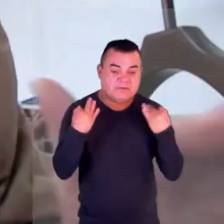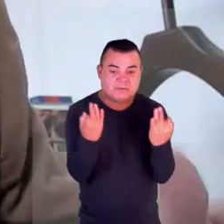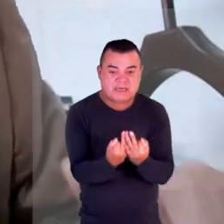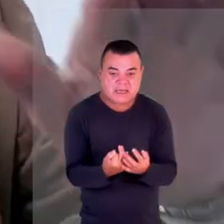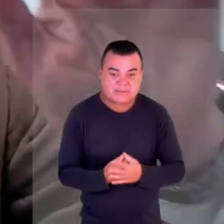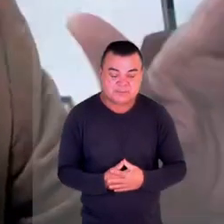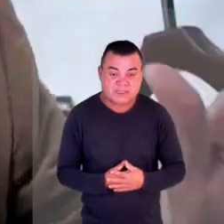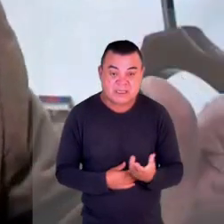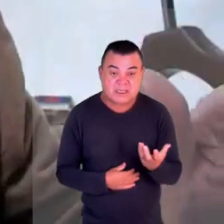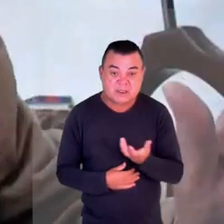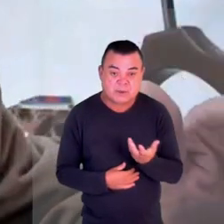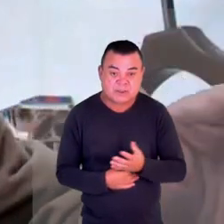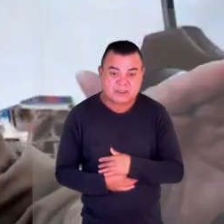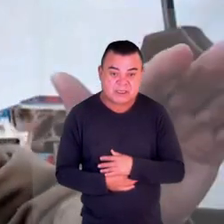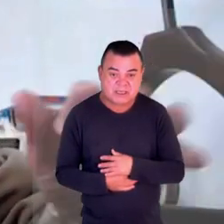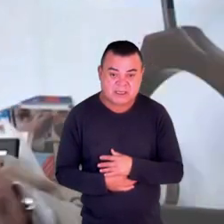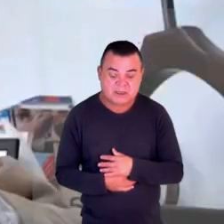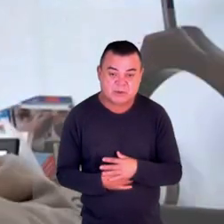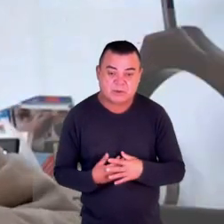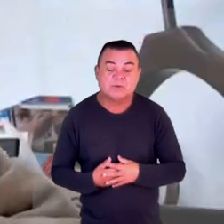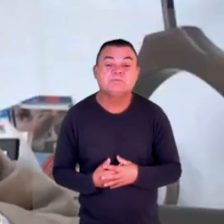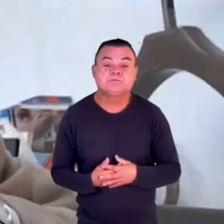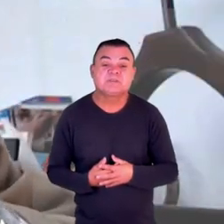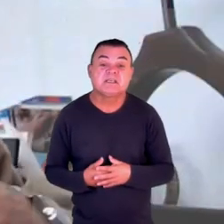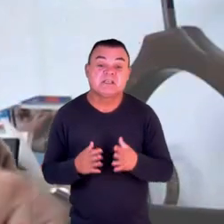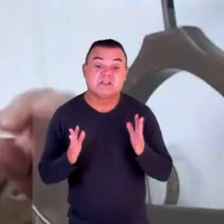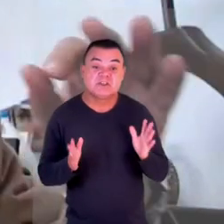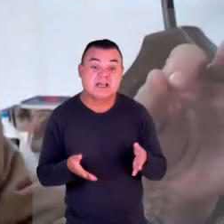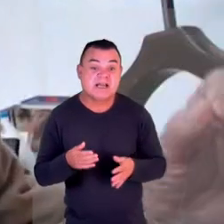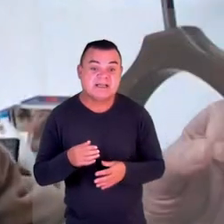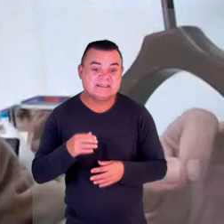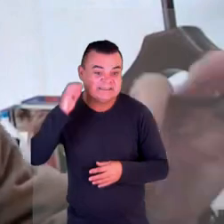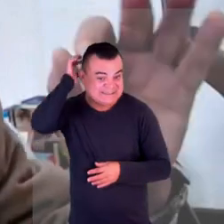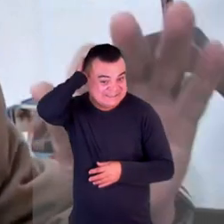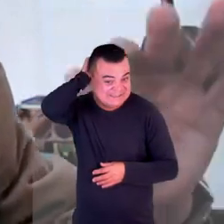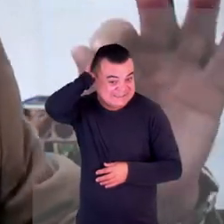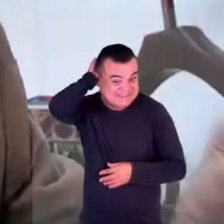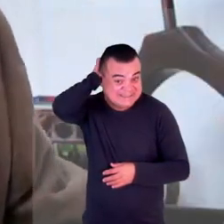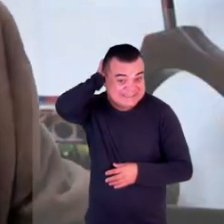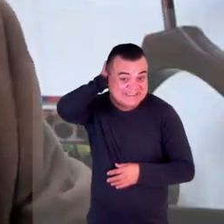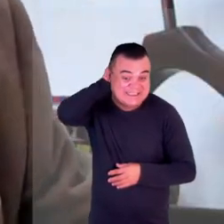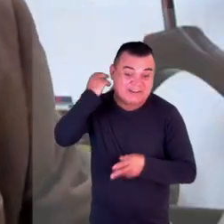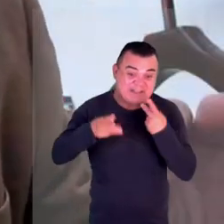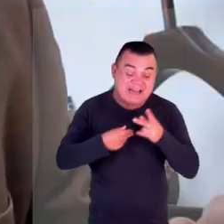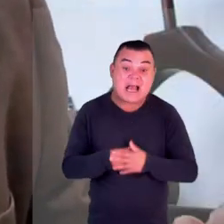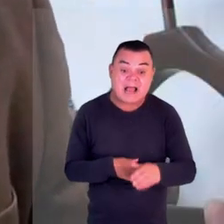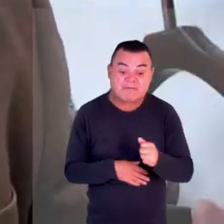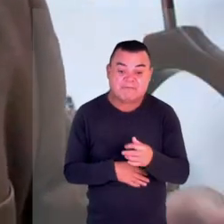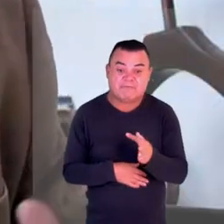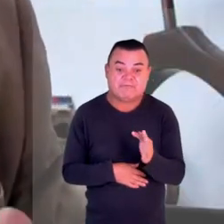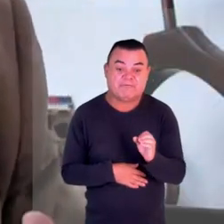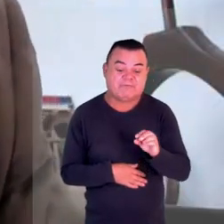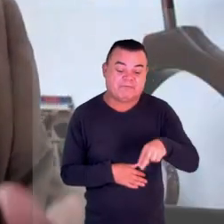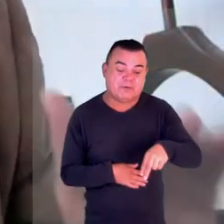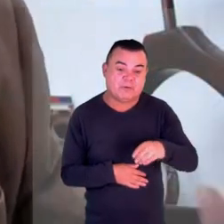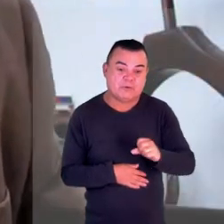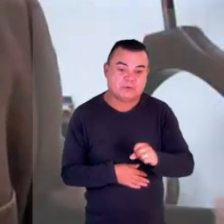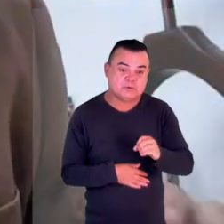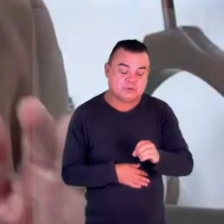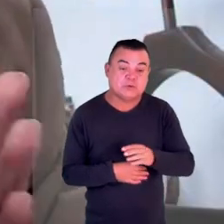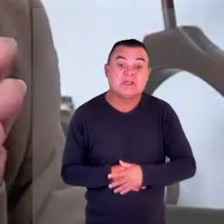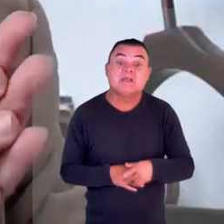aderir acho que o Afonso vai falar depois Afonso tá com uma proposta muito interessante que eu já já sou